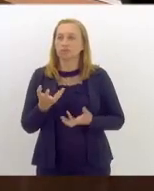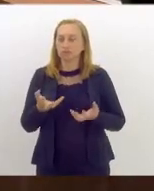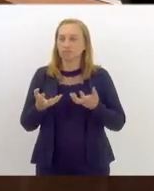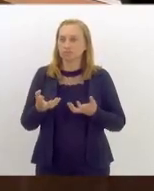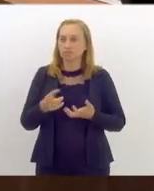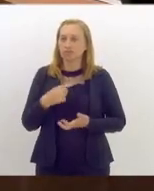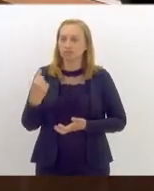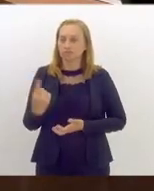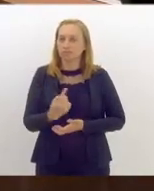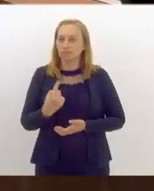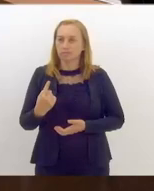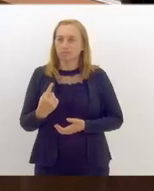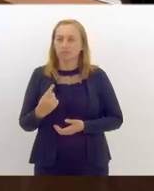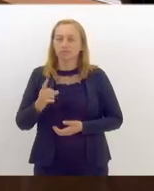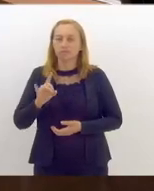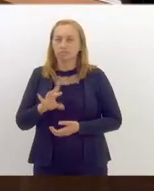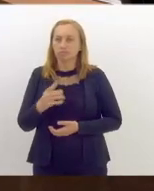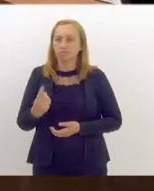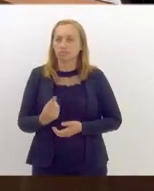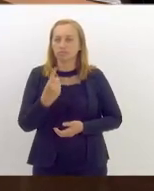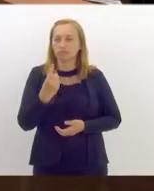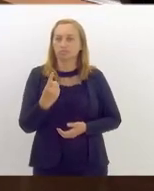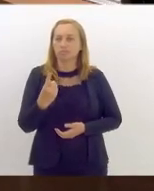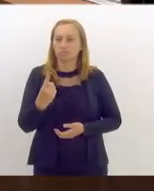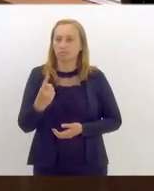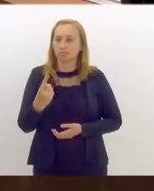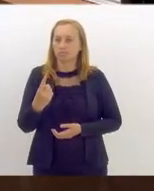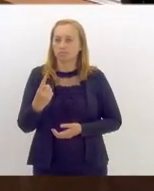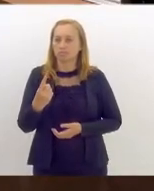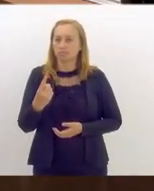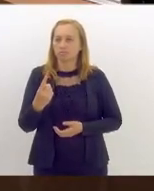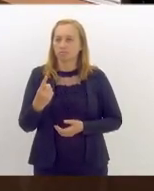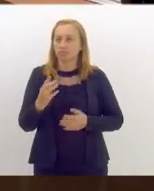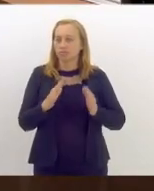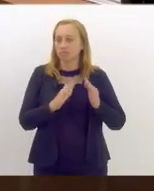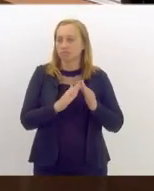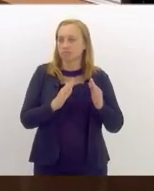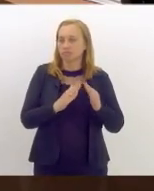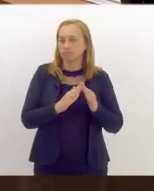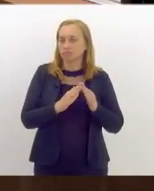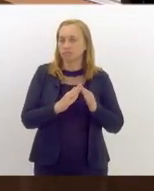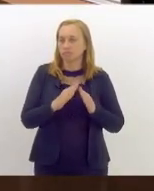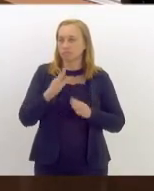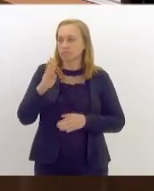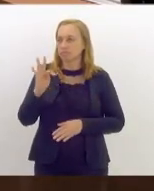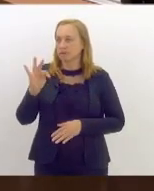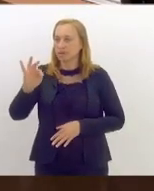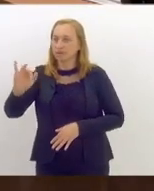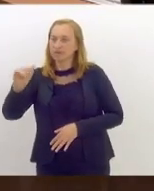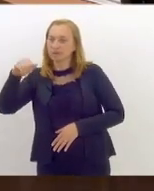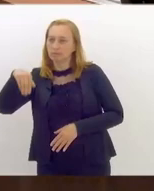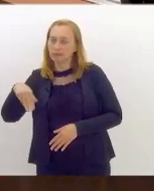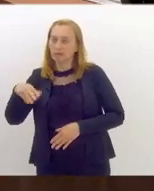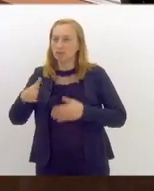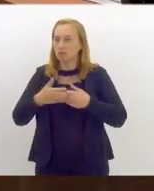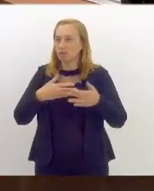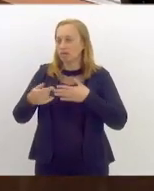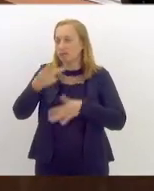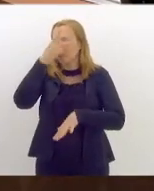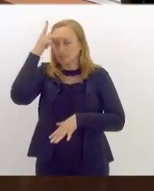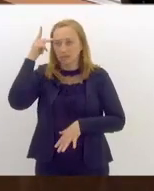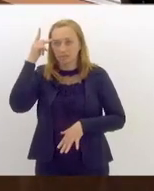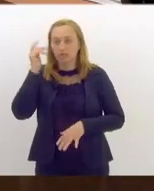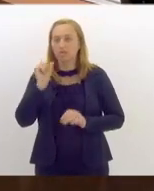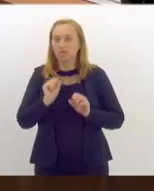sejam única exclusivamente do Robin e do Batman todo qualquer um do povo pode ter acesso às